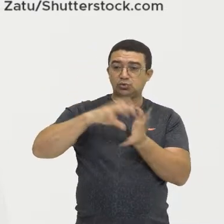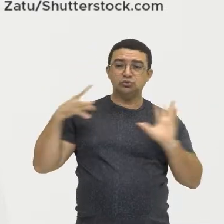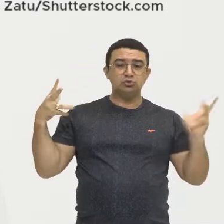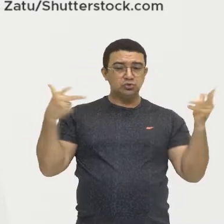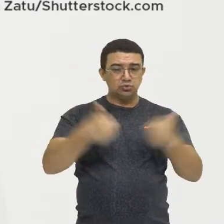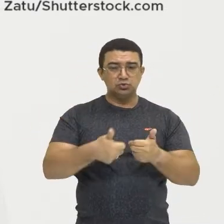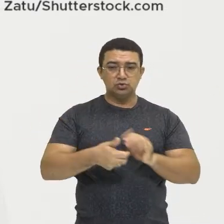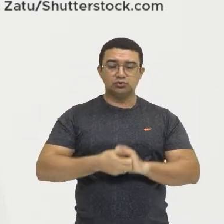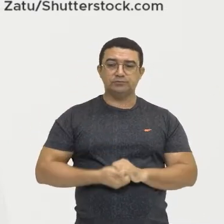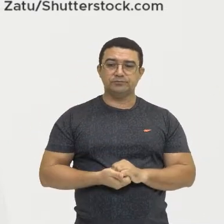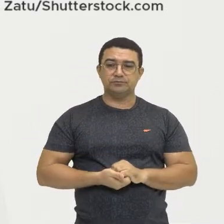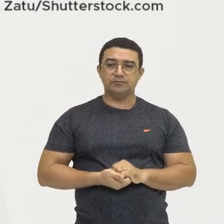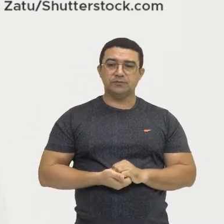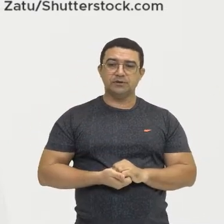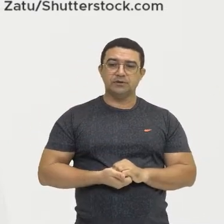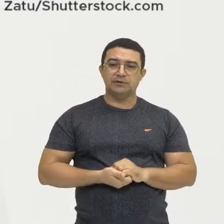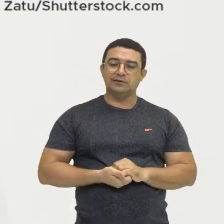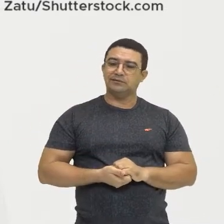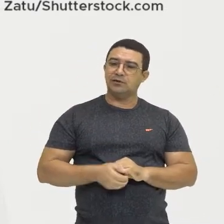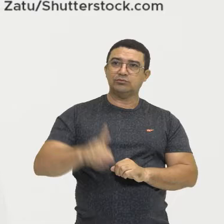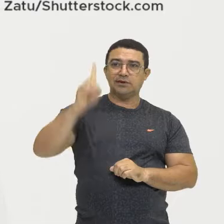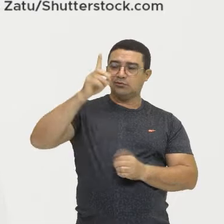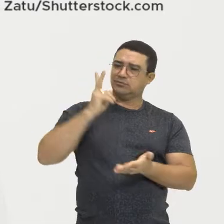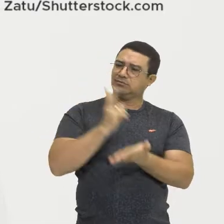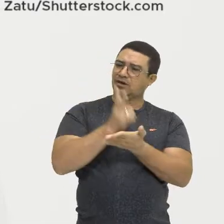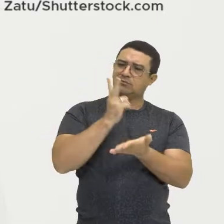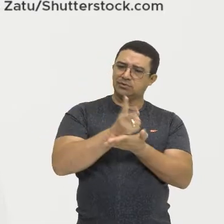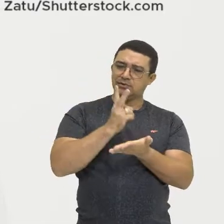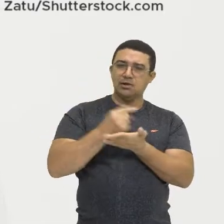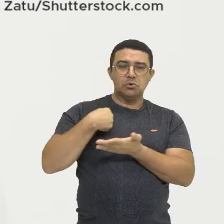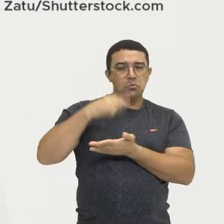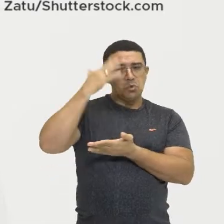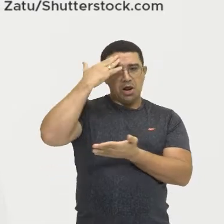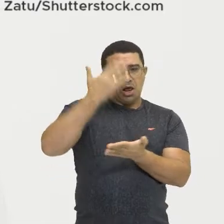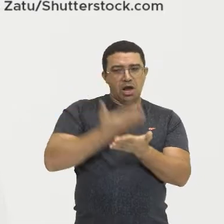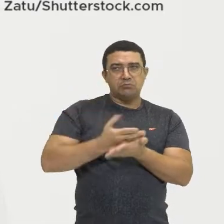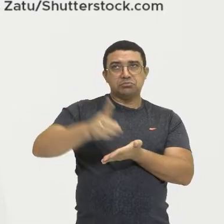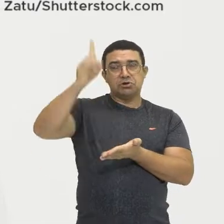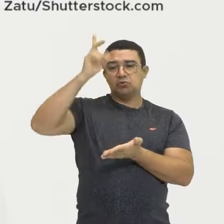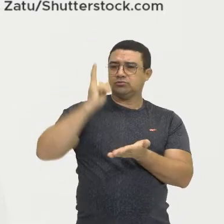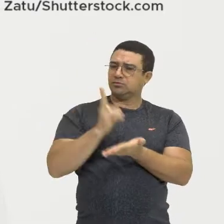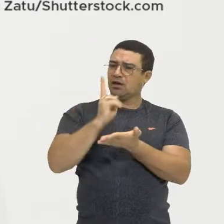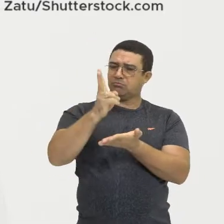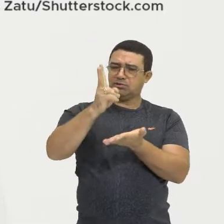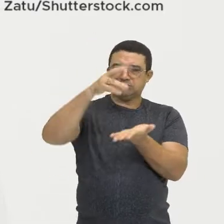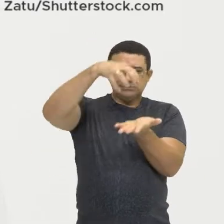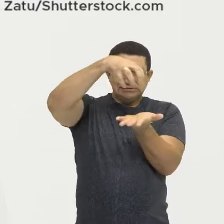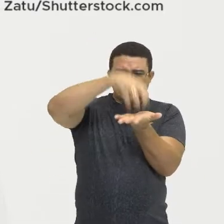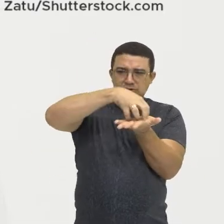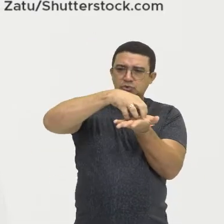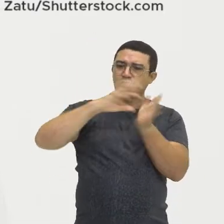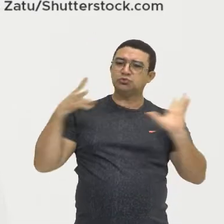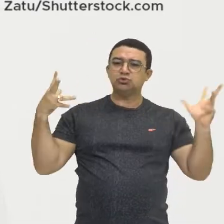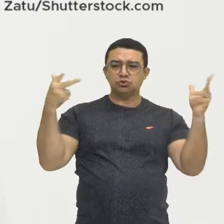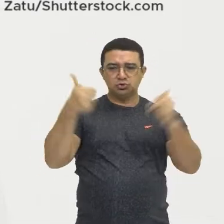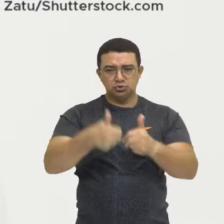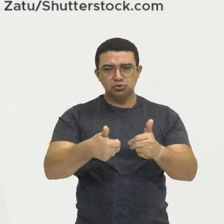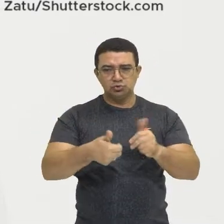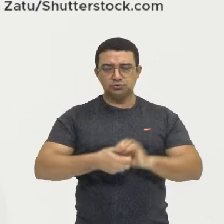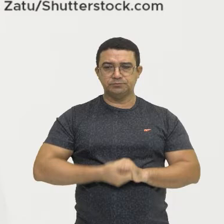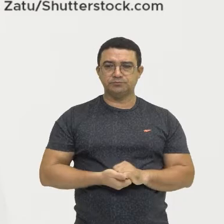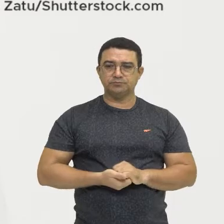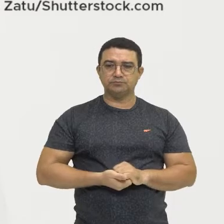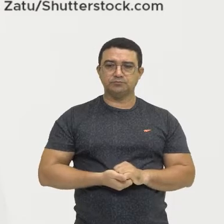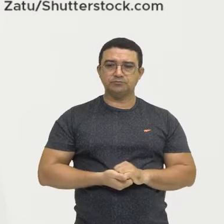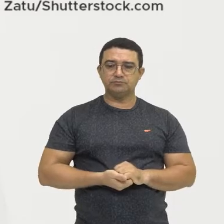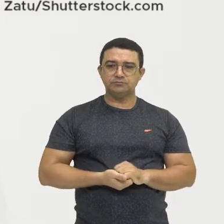ele sempre esteve e sempre permanecerá. É assim que eu creio, assim que eu acredito. Deus é outra esfera, não é? E o